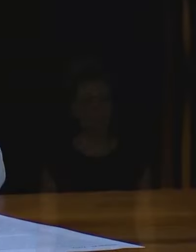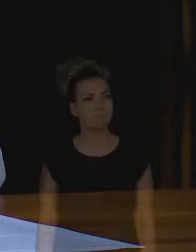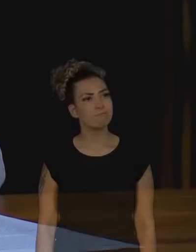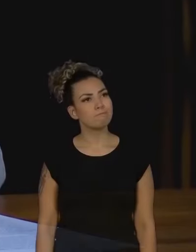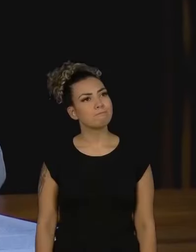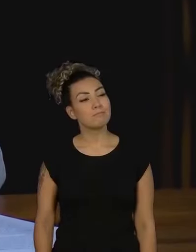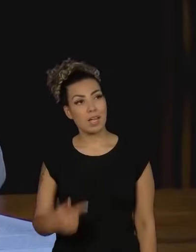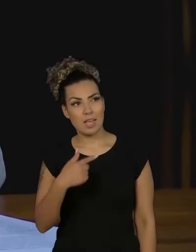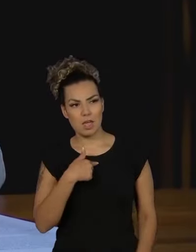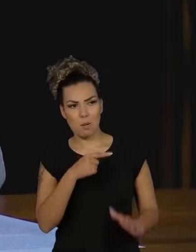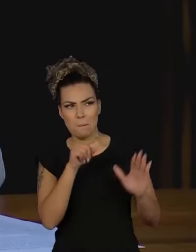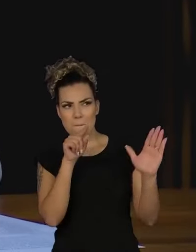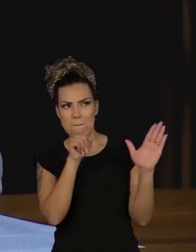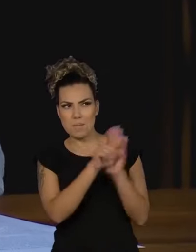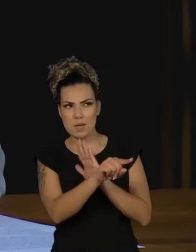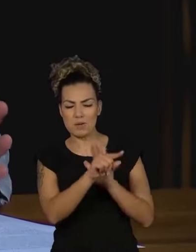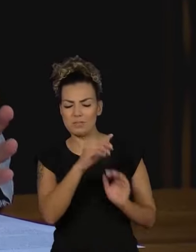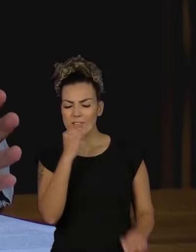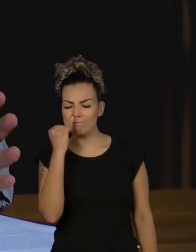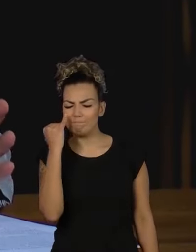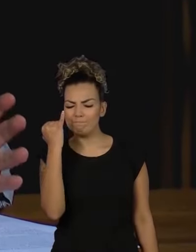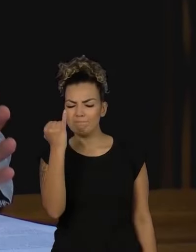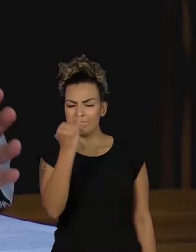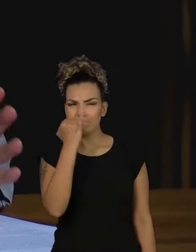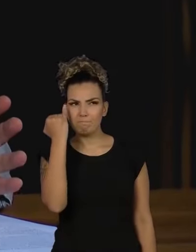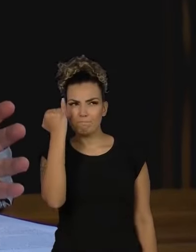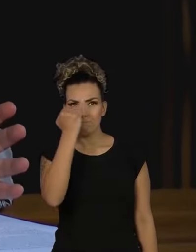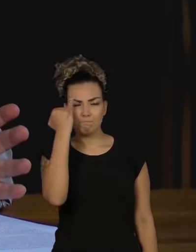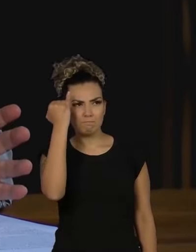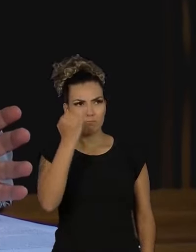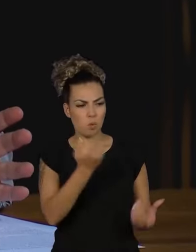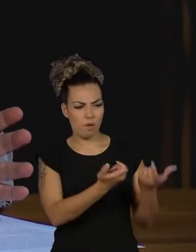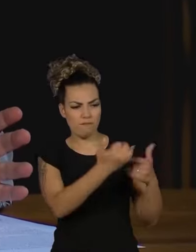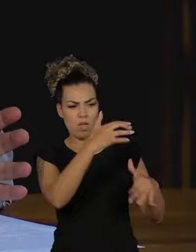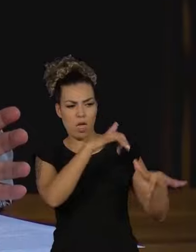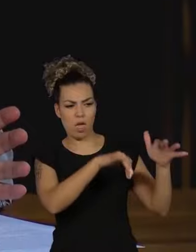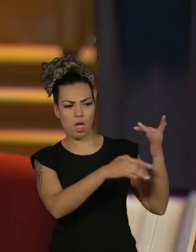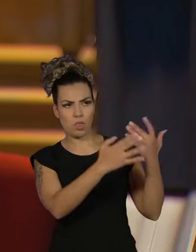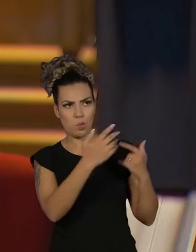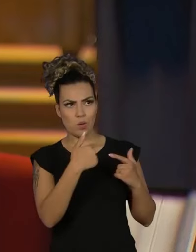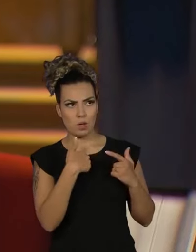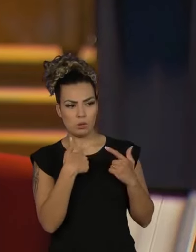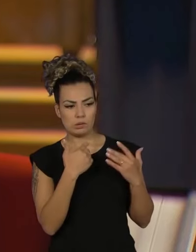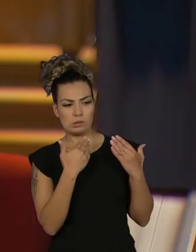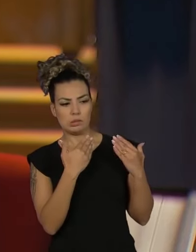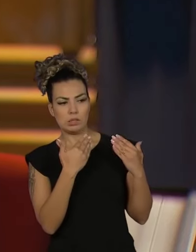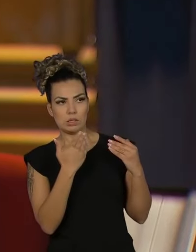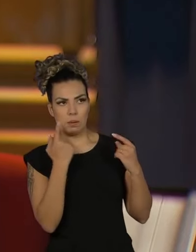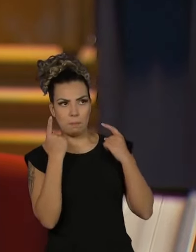eu tenho uma pergunta muito importante para você. Devo me preocupar com o inferno?